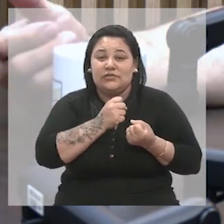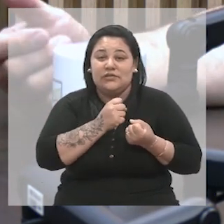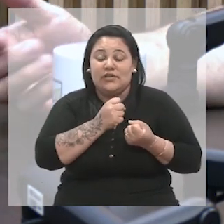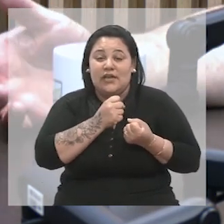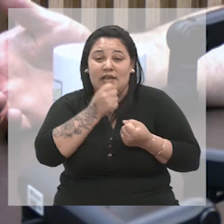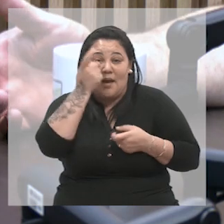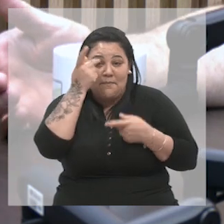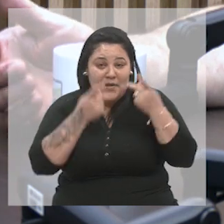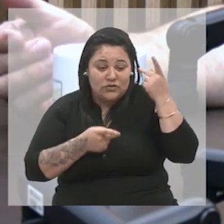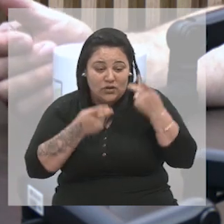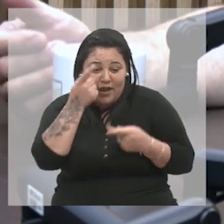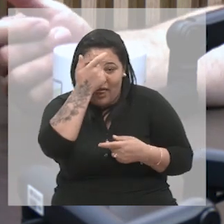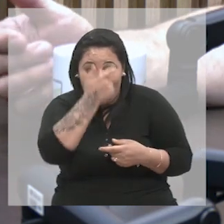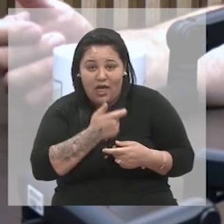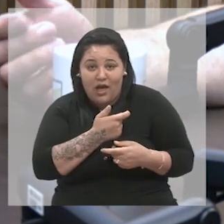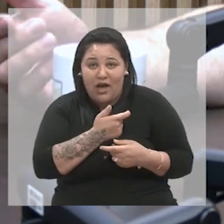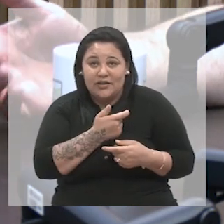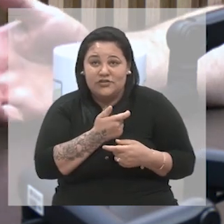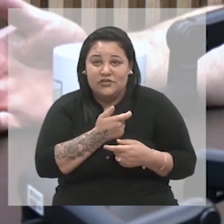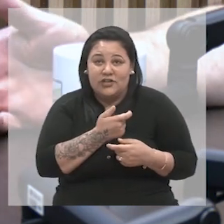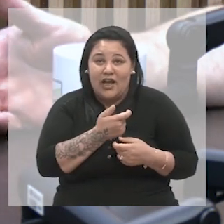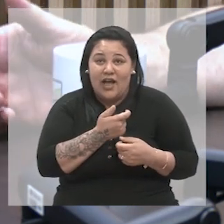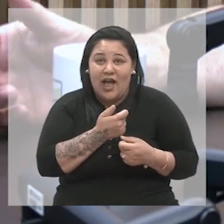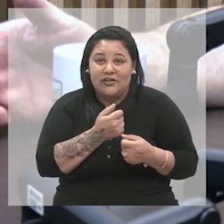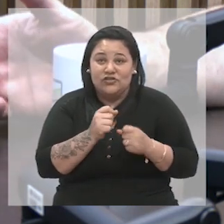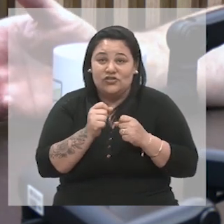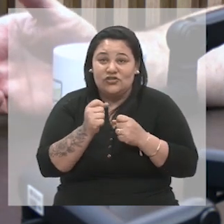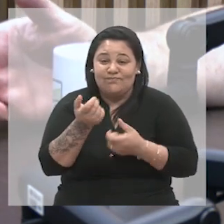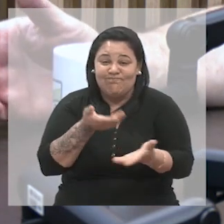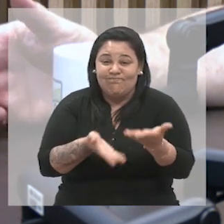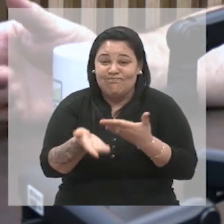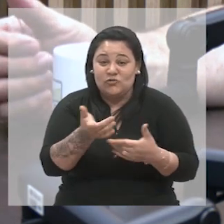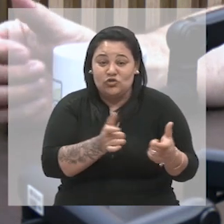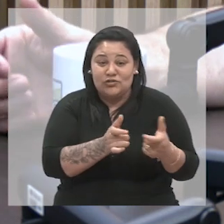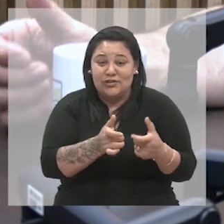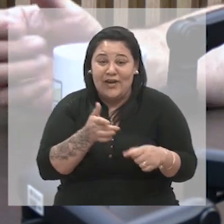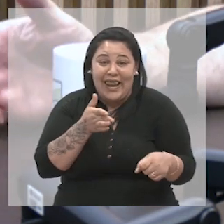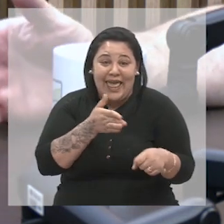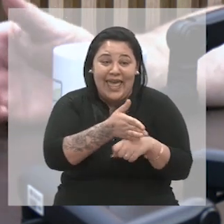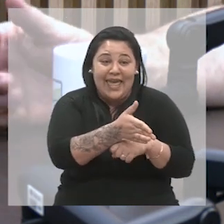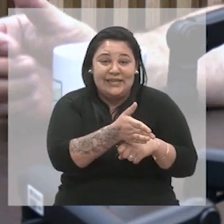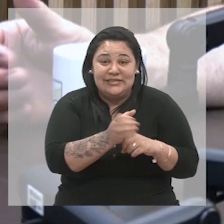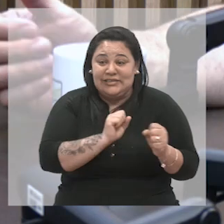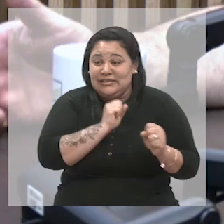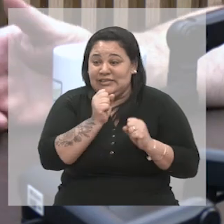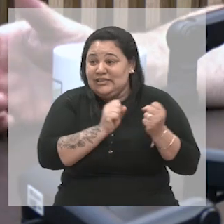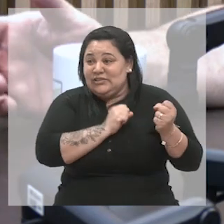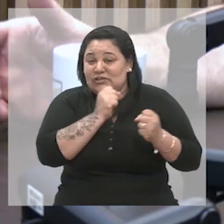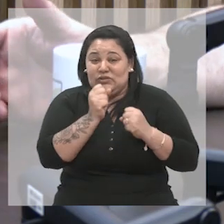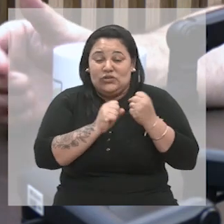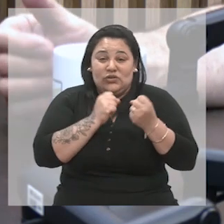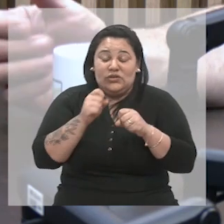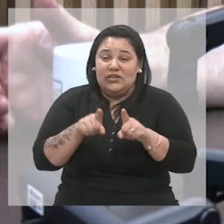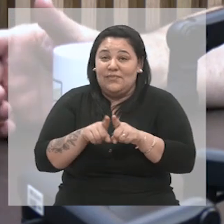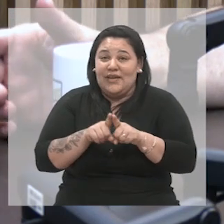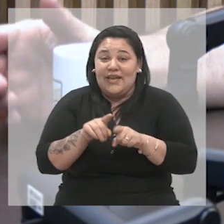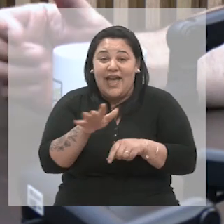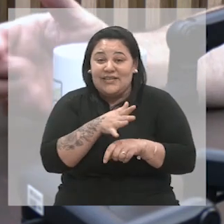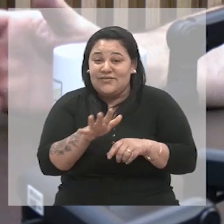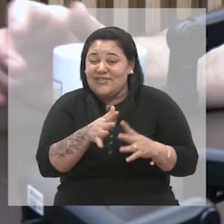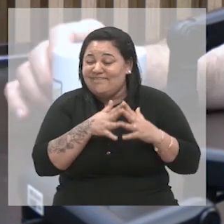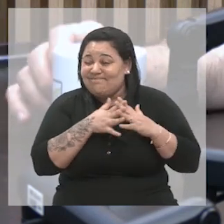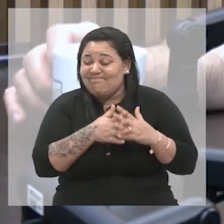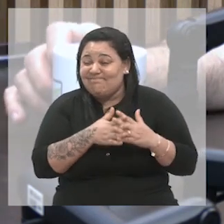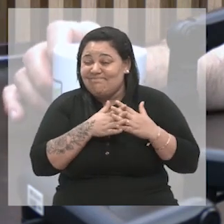por personalidade, passa isso para o jogador e ele às vezes entra muito ansioso, querendo muito, e às vezes aquilo